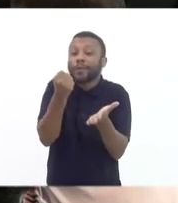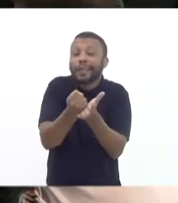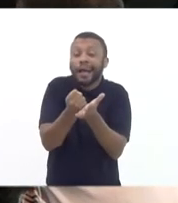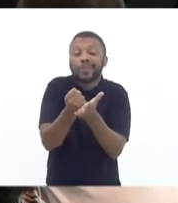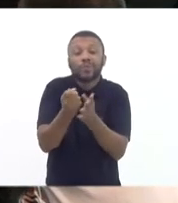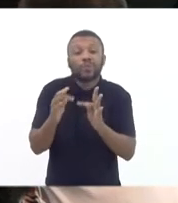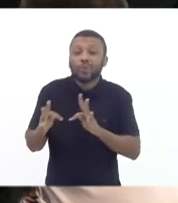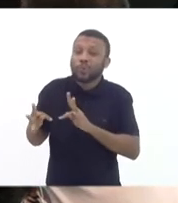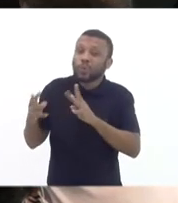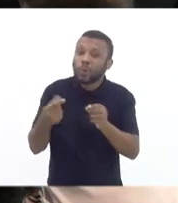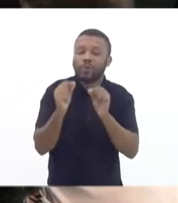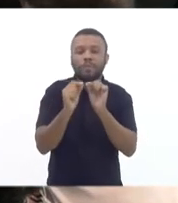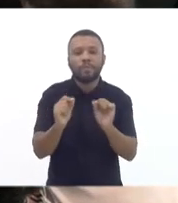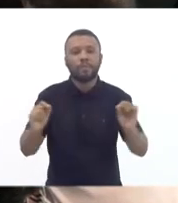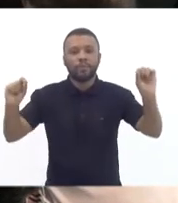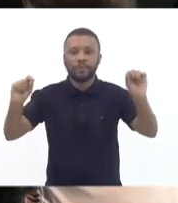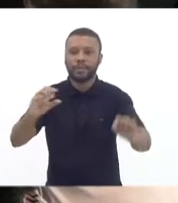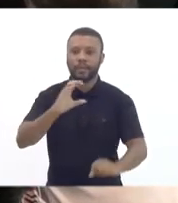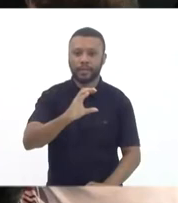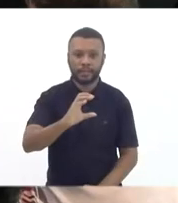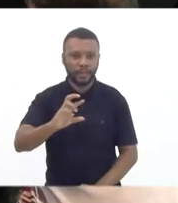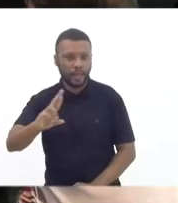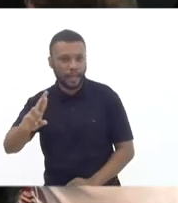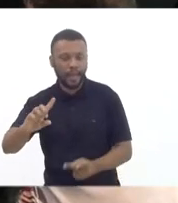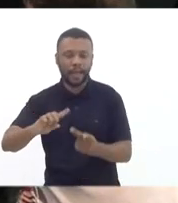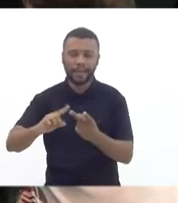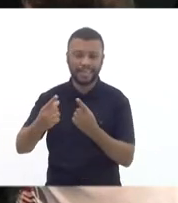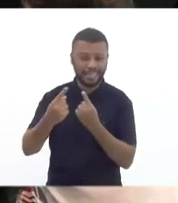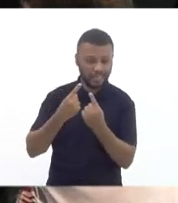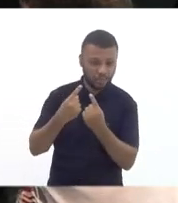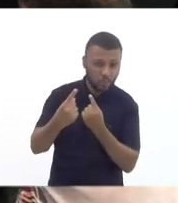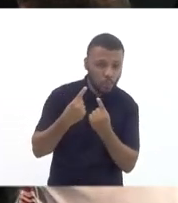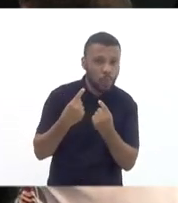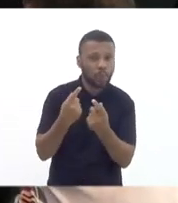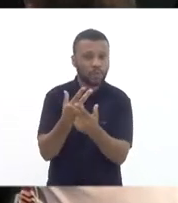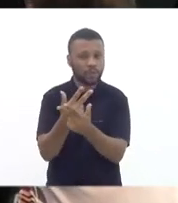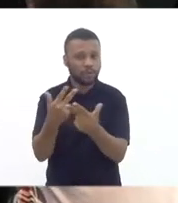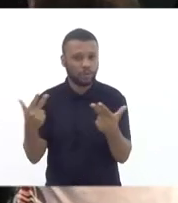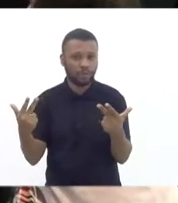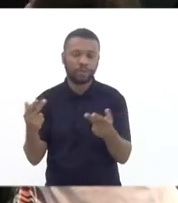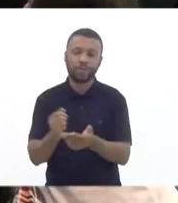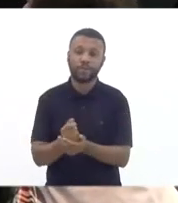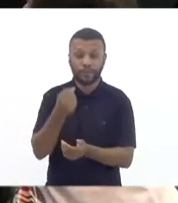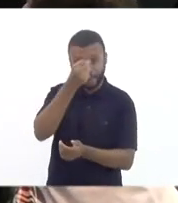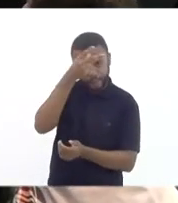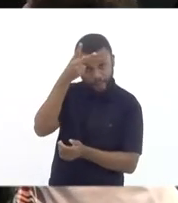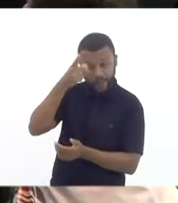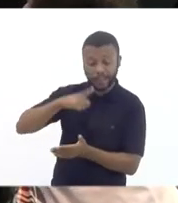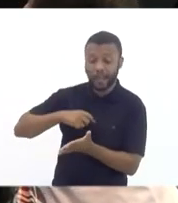É, da CCR. Esse exemplo da CCR ser replicado. A prefeitura fez recentemente com a Trans.